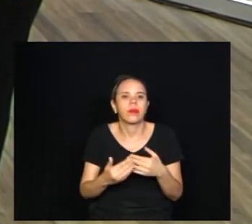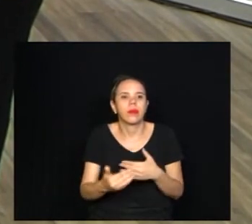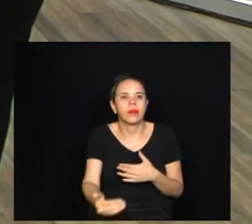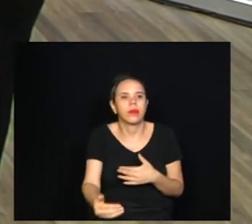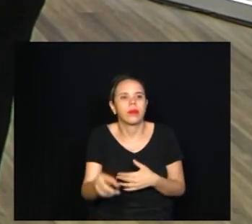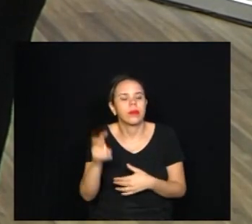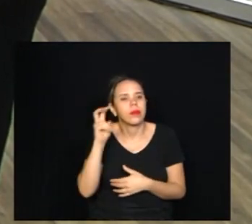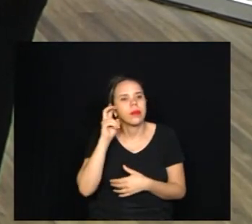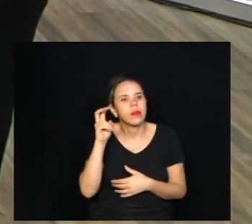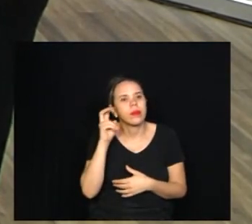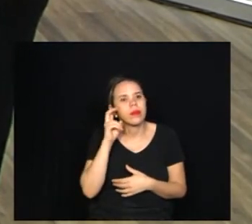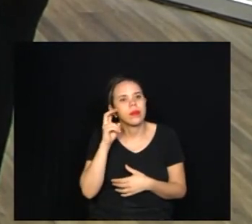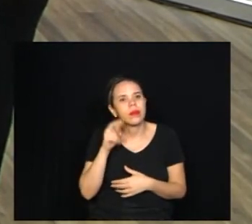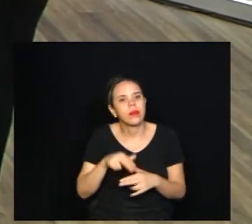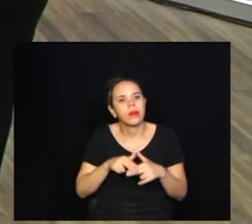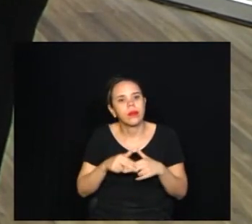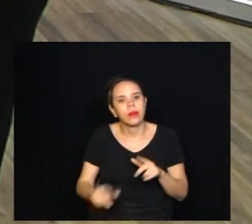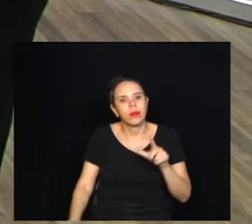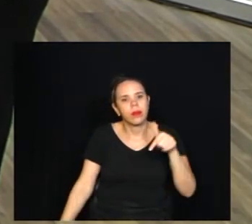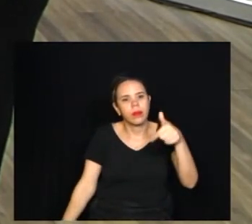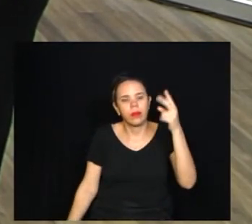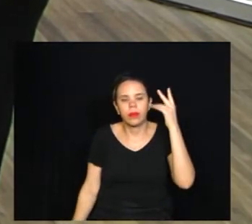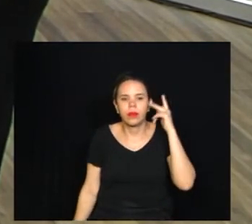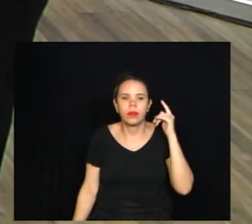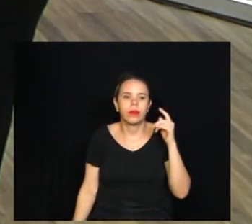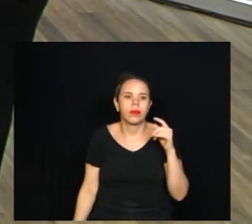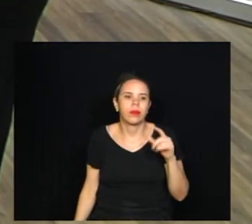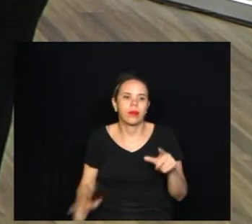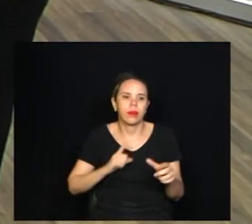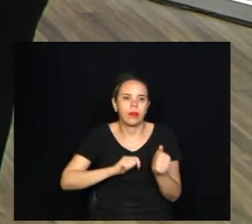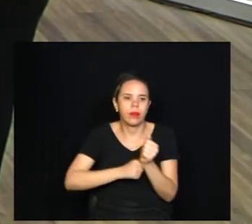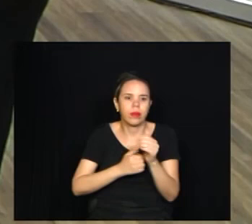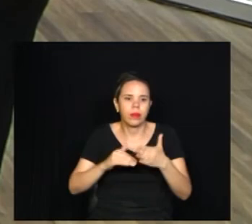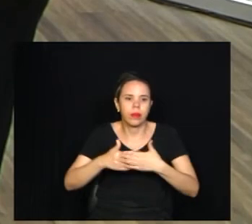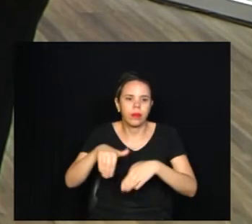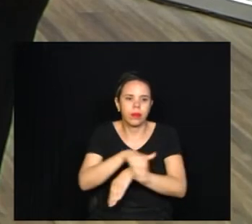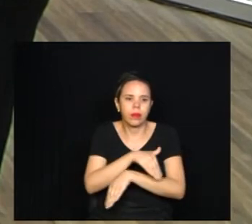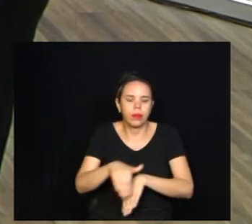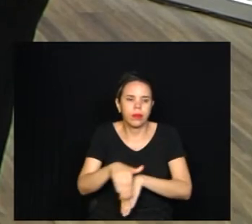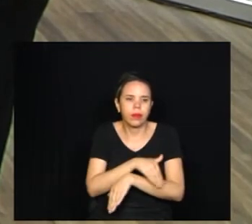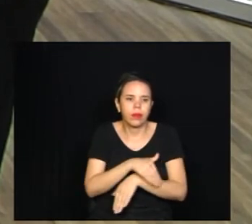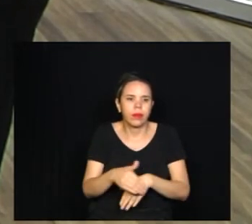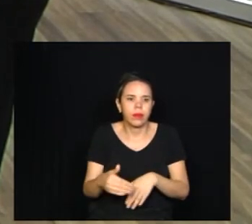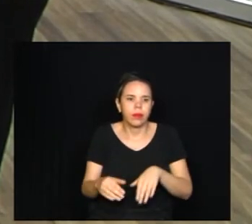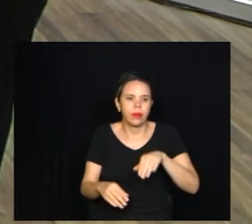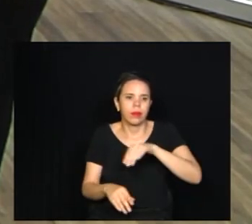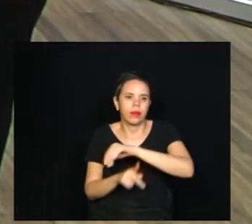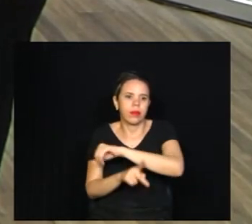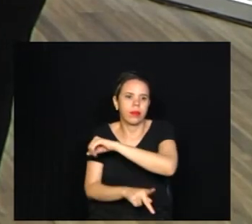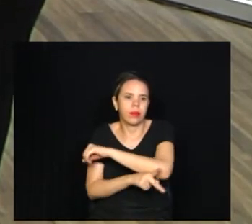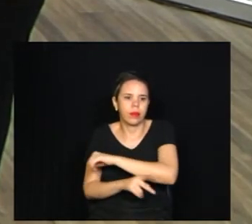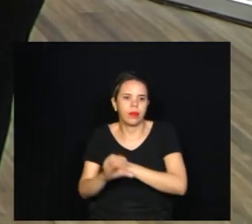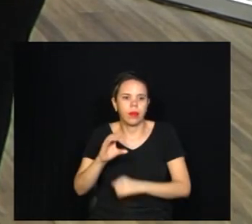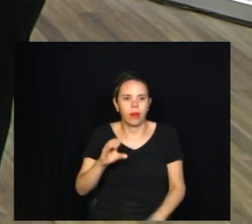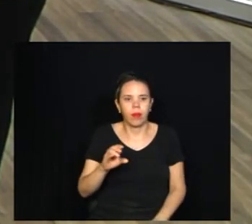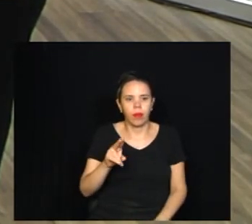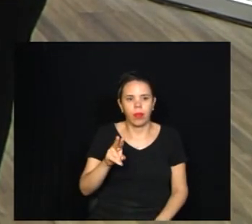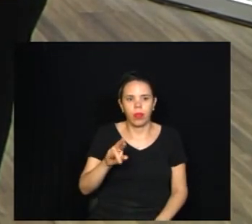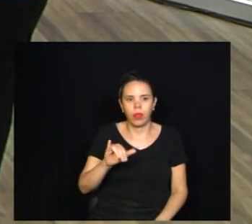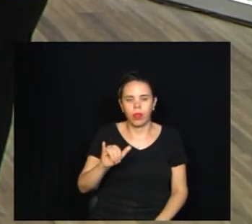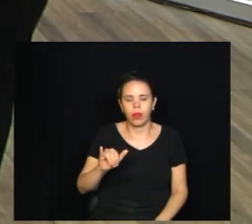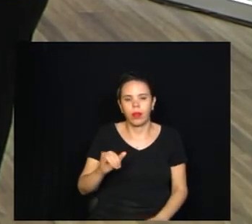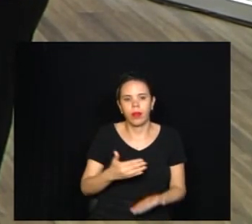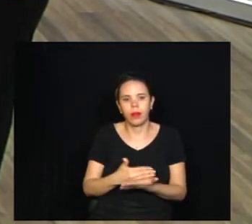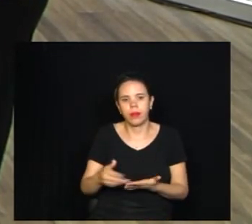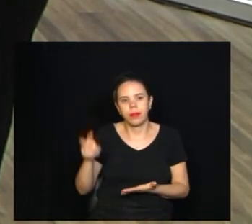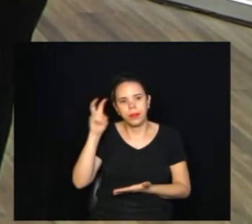de quinta-feira, portanto, depois de amanhã, vai ter um bloqueio parcial no Viaduto Coelho. Esse bloqueio vai